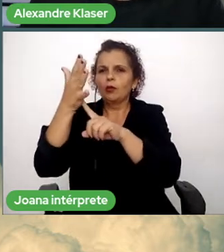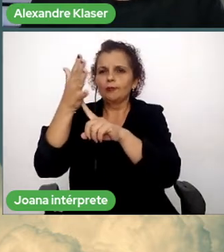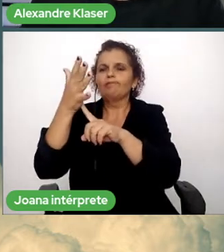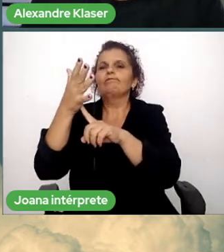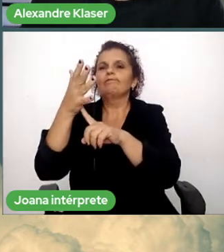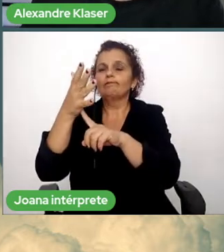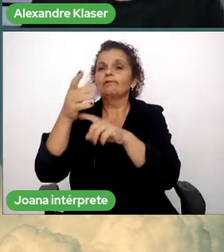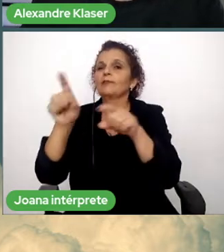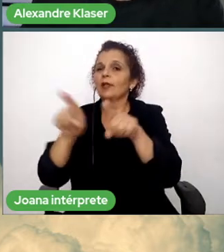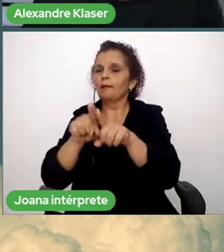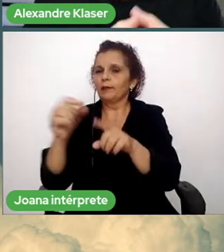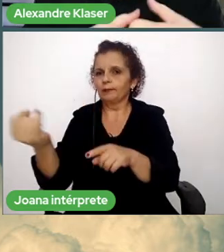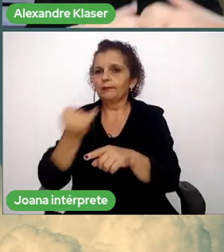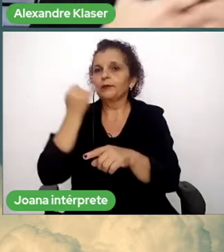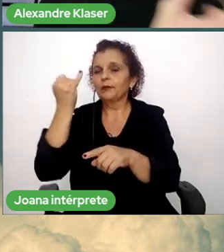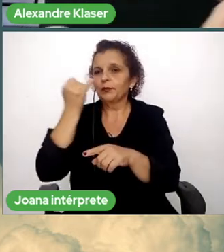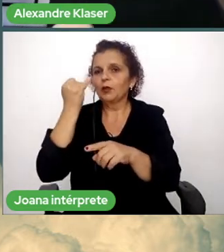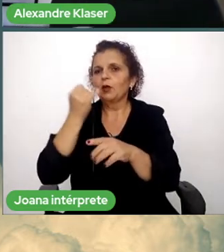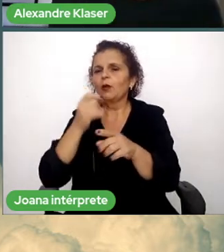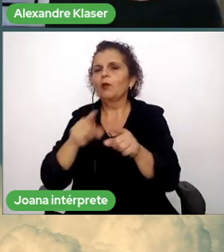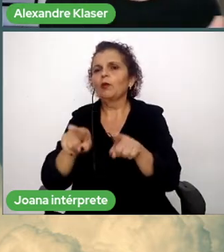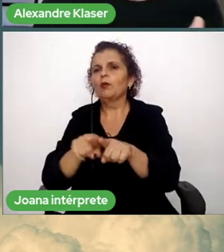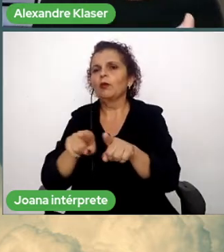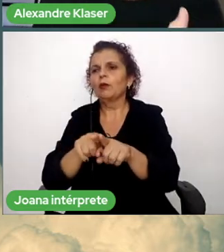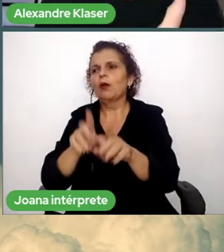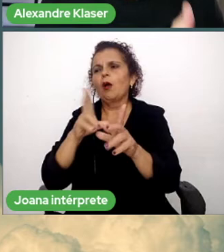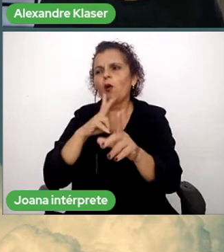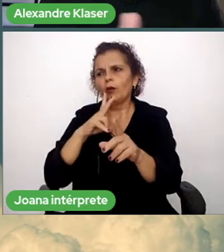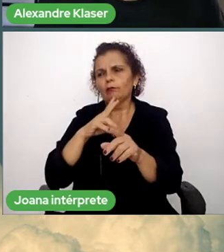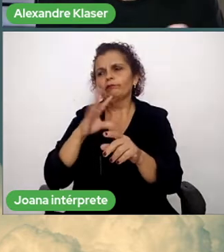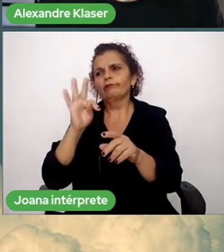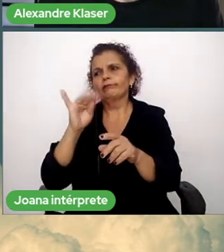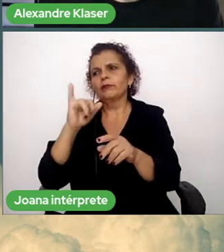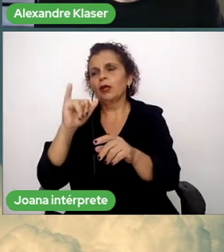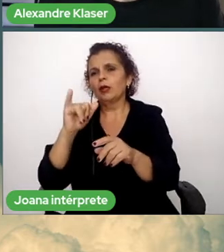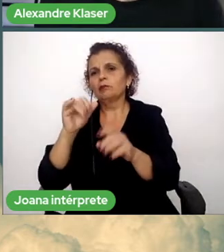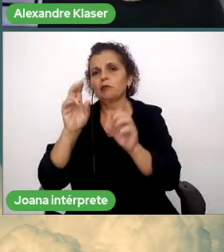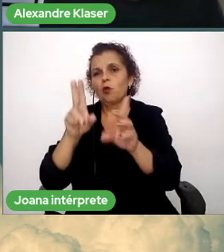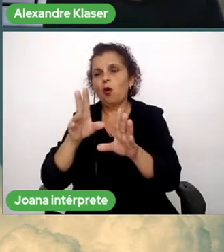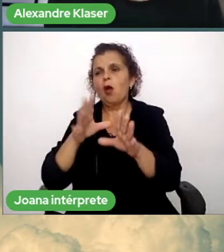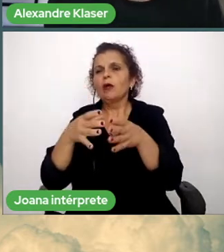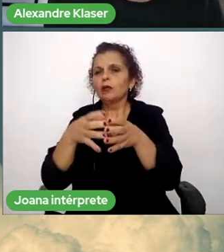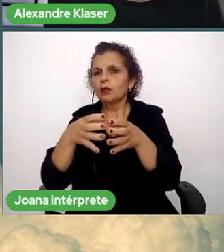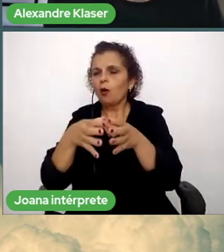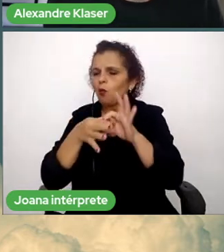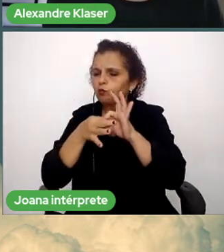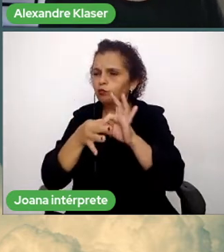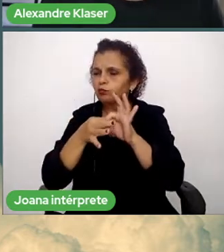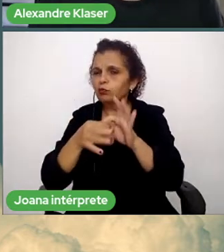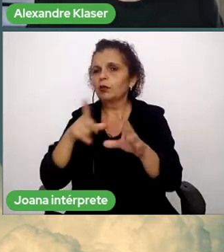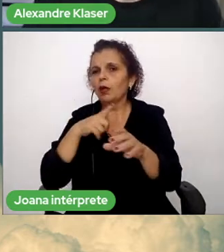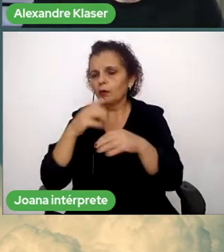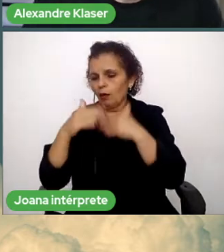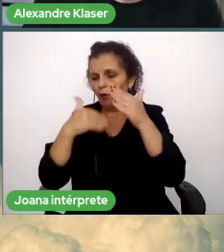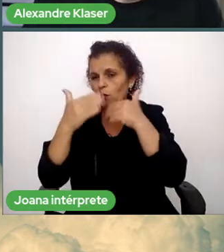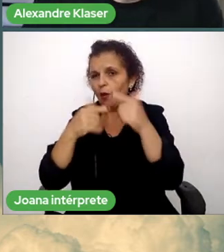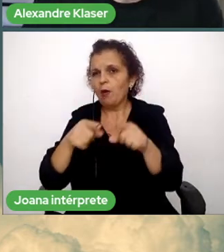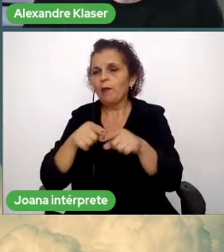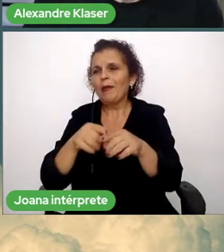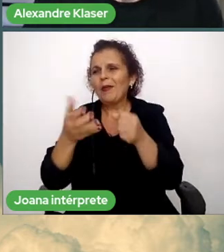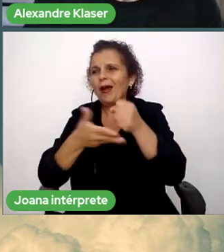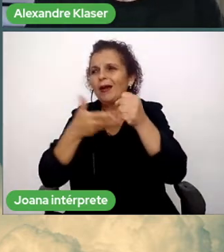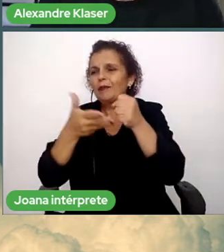passa muito por aquela questão, ok, eu tenho TI, minha TI não é só commodity, a minha TI ela tem desenvolvimento de produto, porém ela é muito baseada em